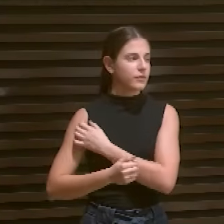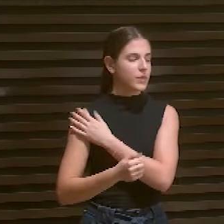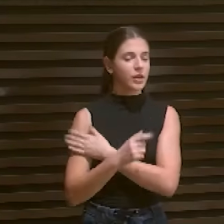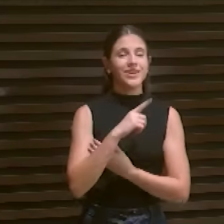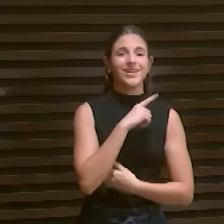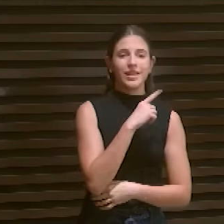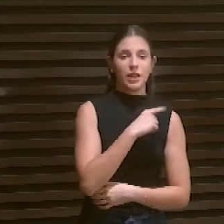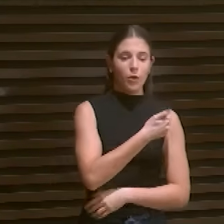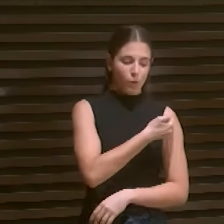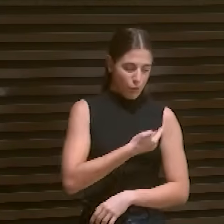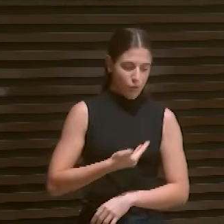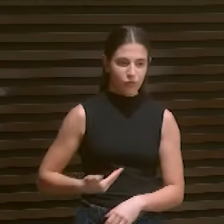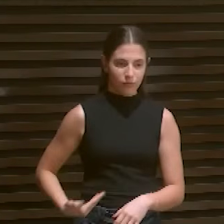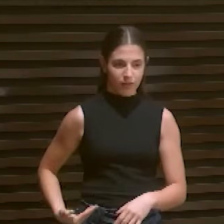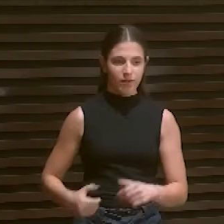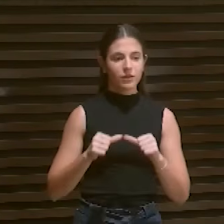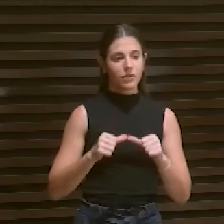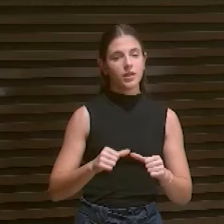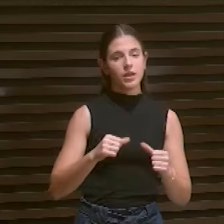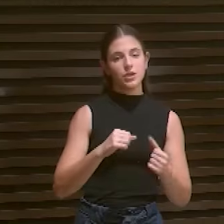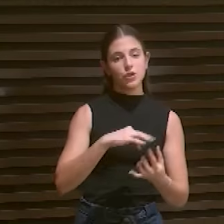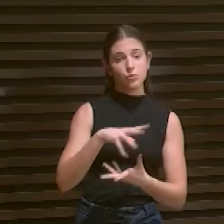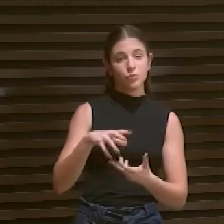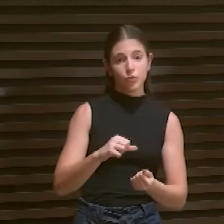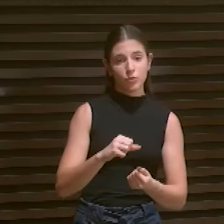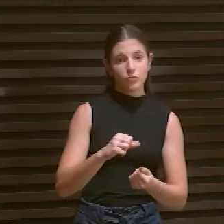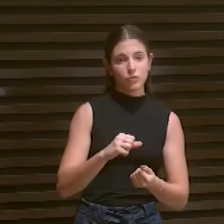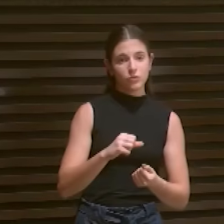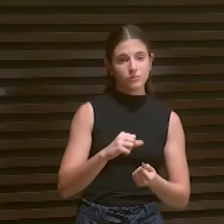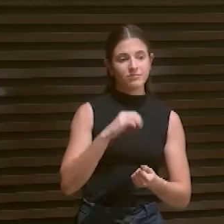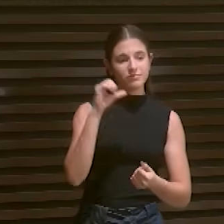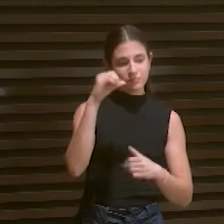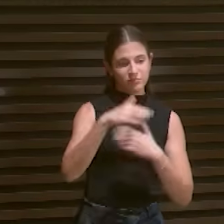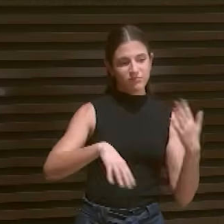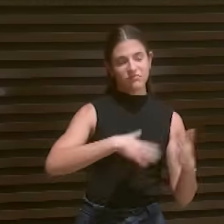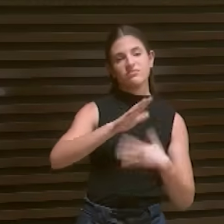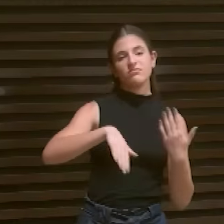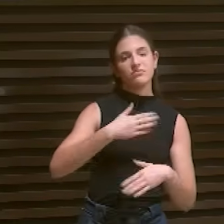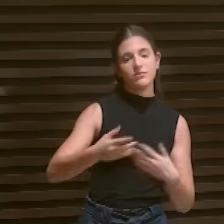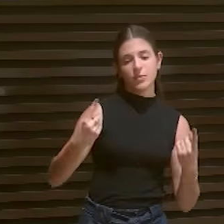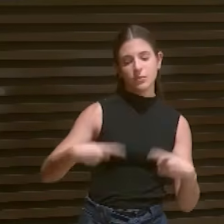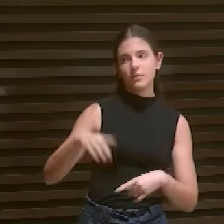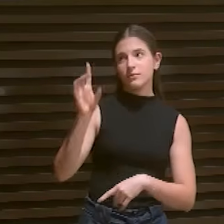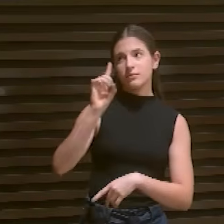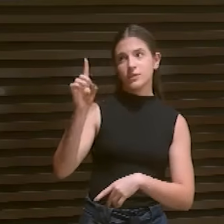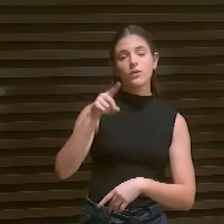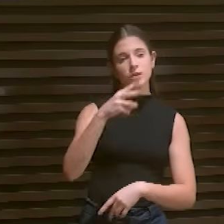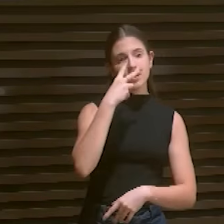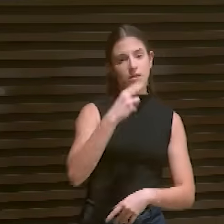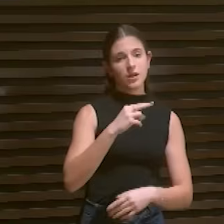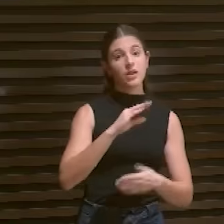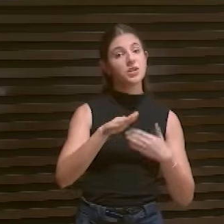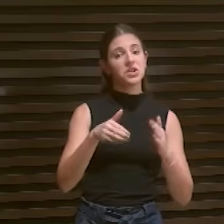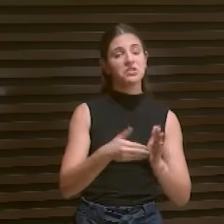um governo neste mundo, que é um governo caótico, que é contrário a Deus. Você vai achar que está